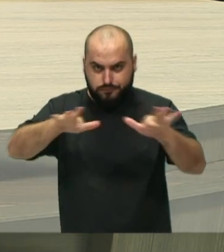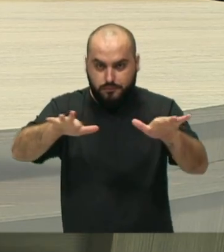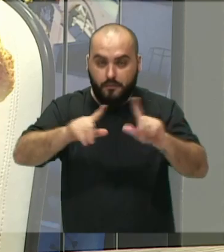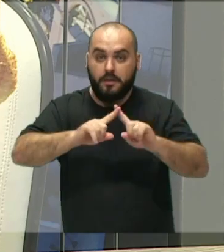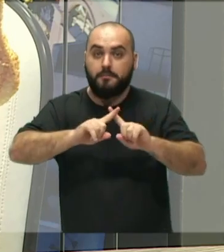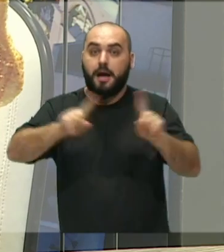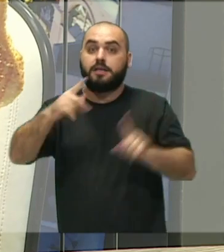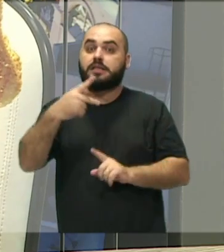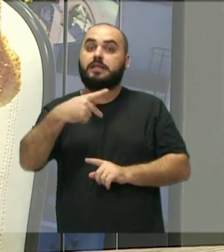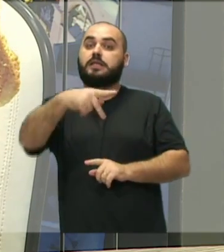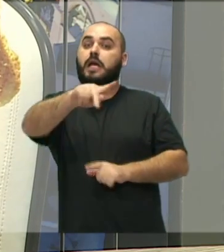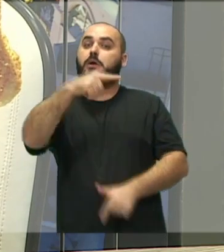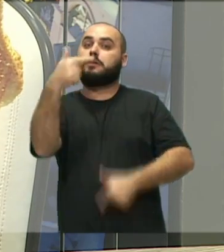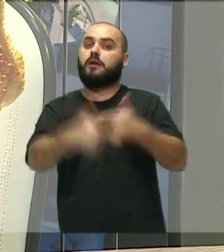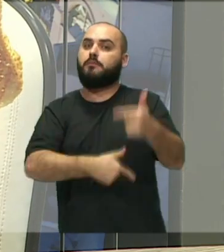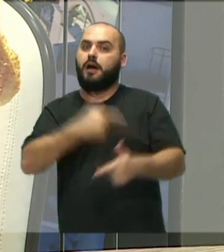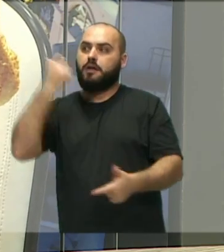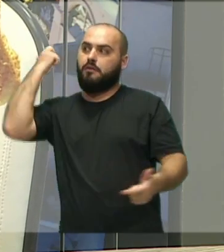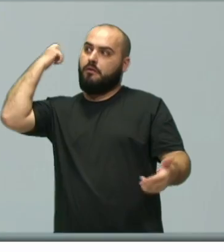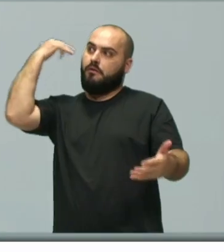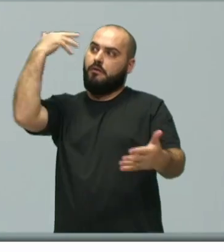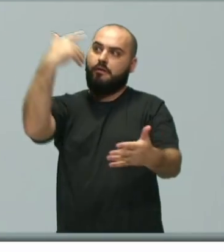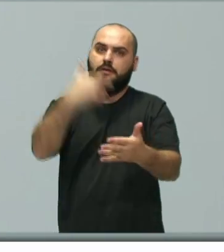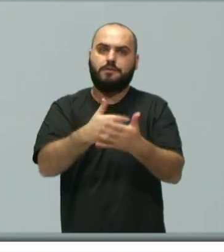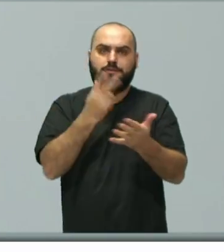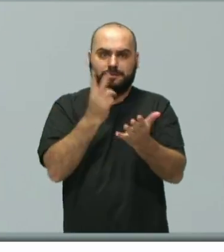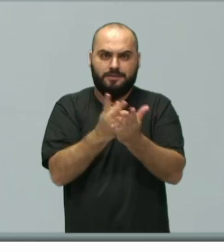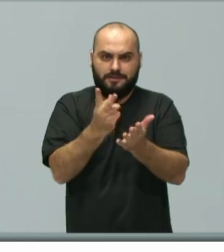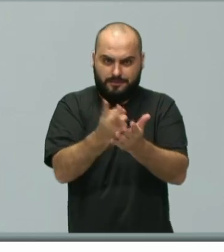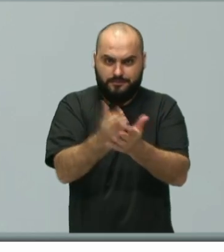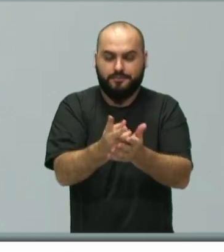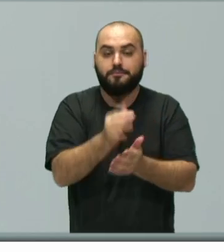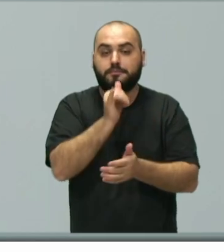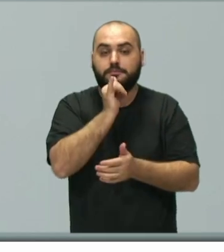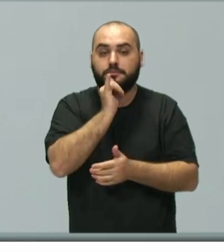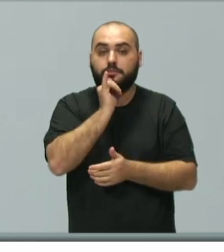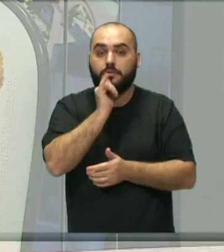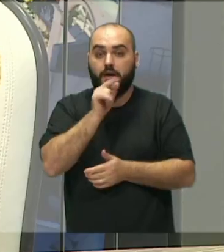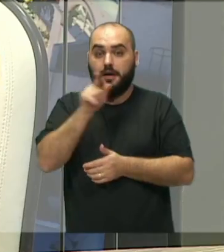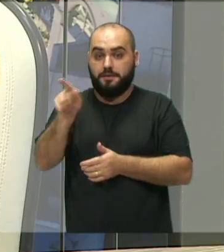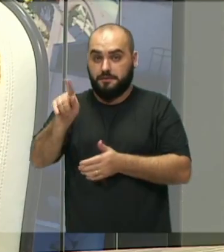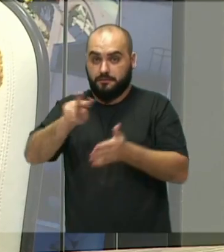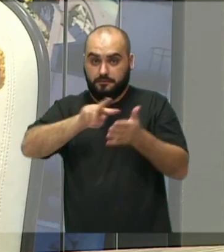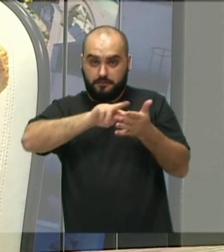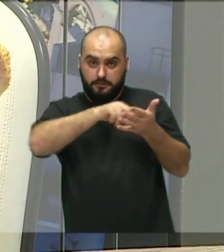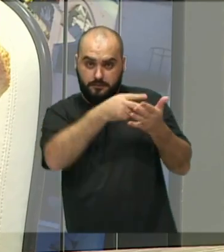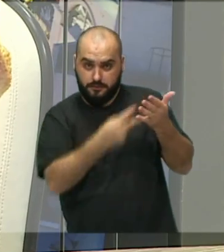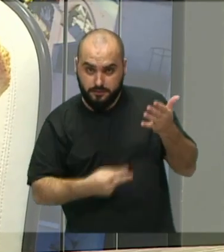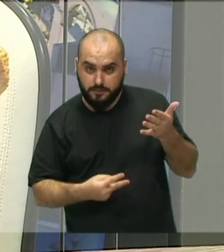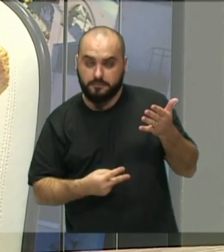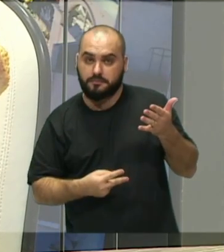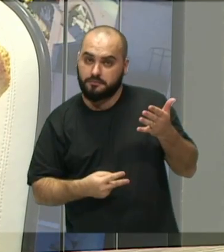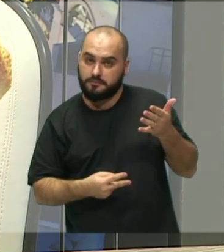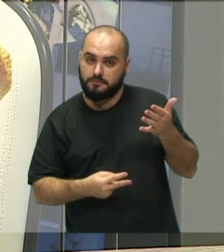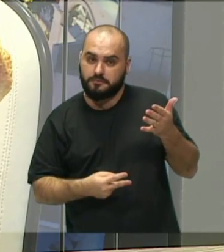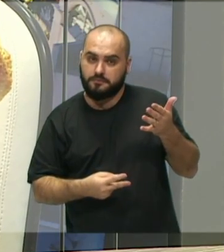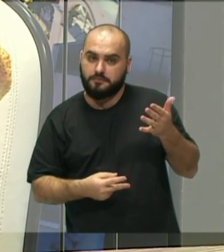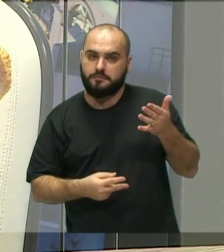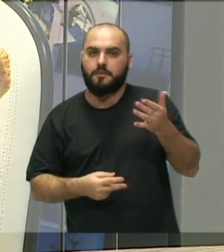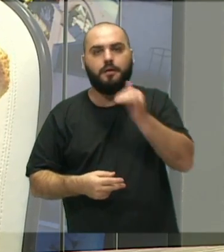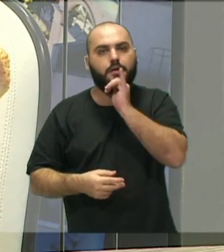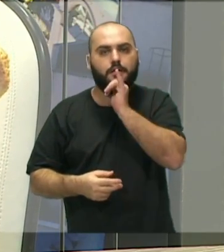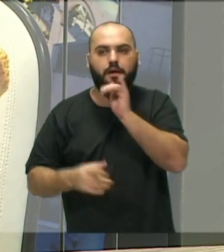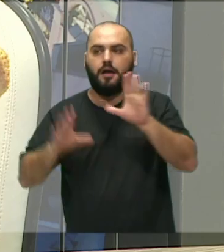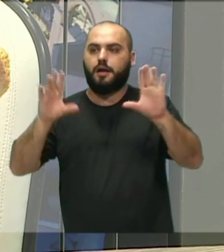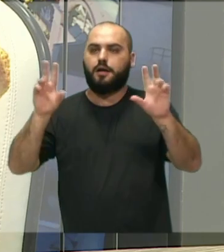Se você sempre escreveu sobre isso, por exemplo, esse poema específico sobre o sofá